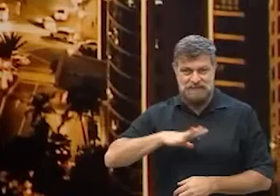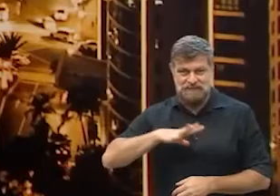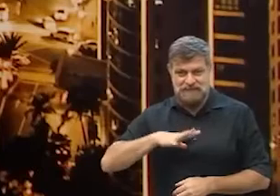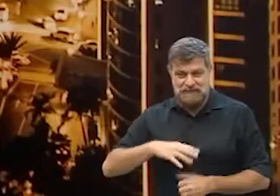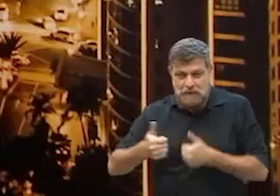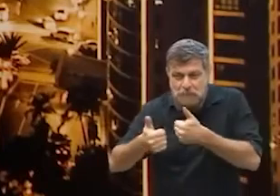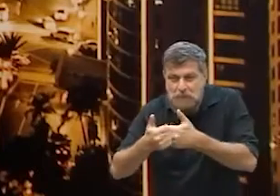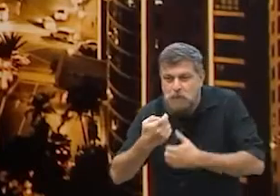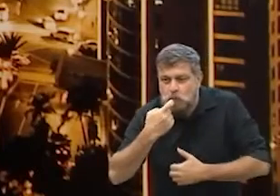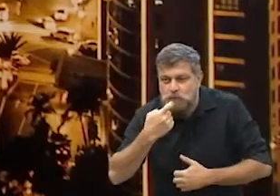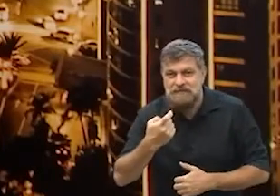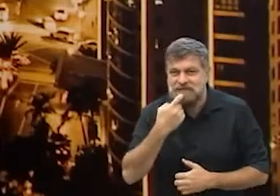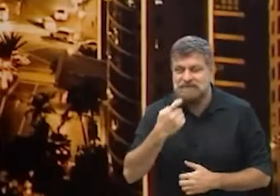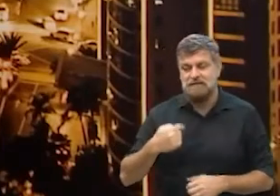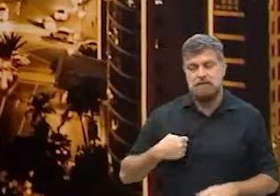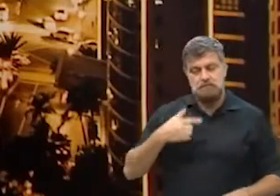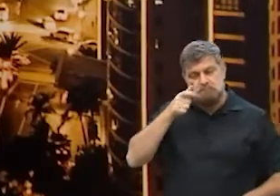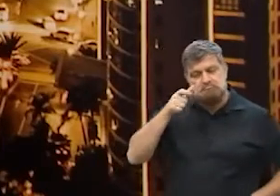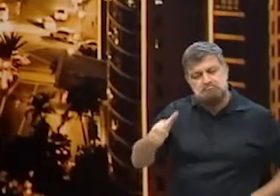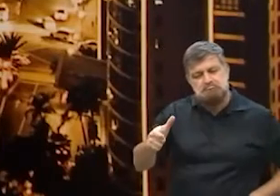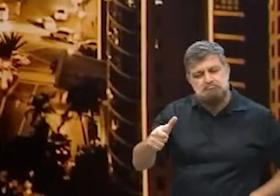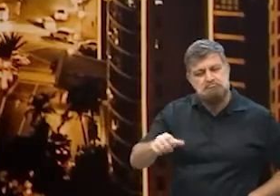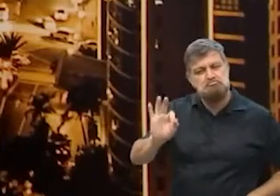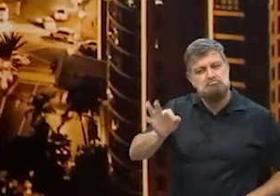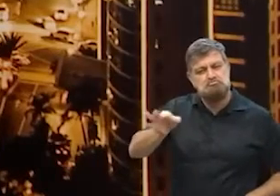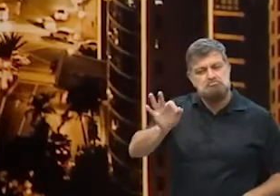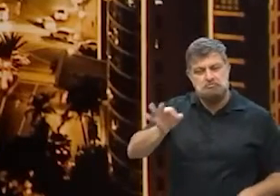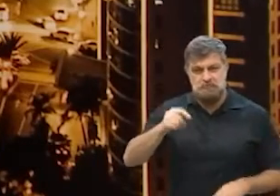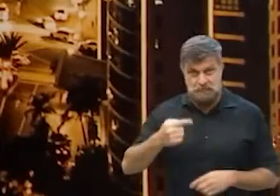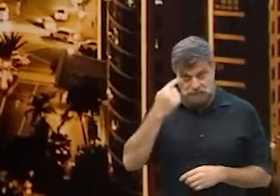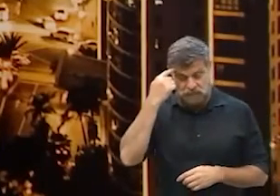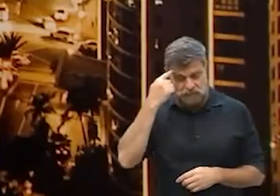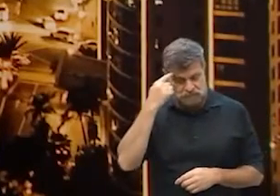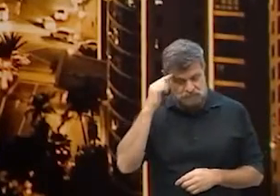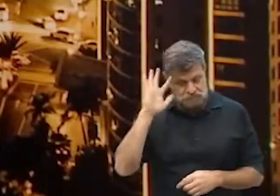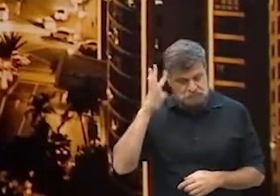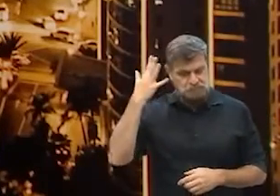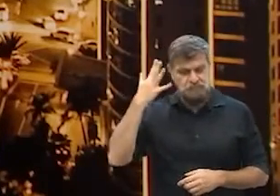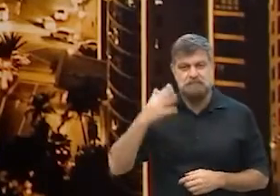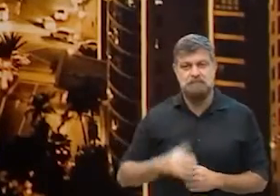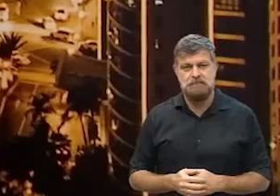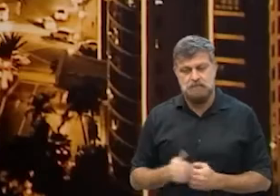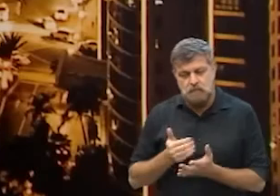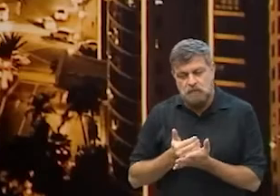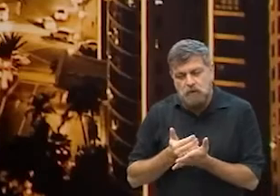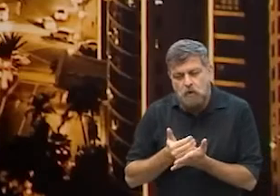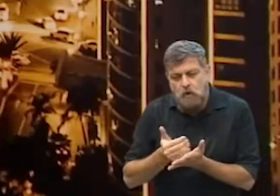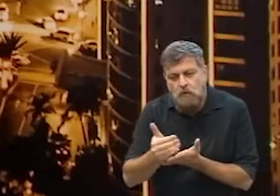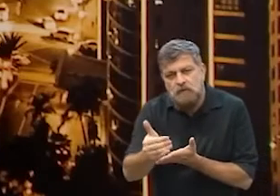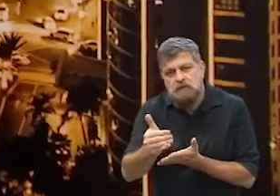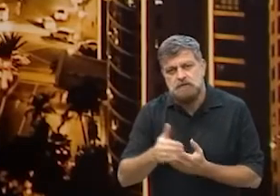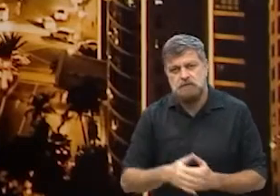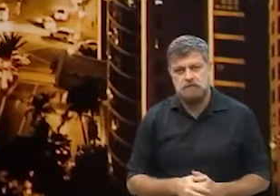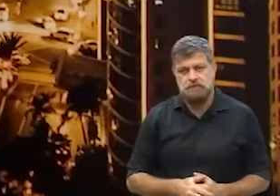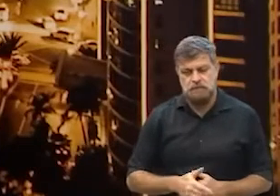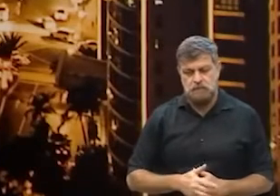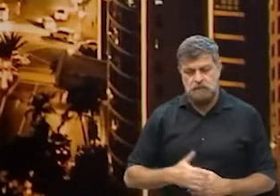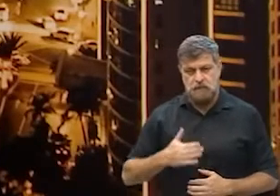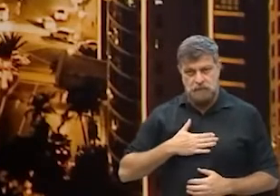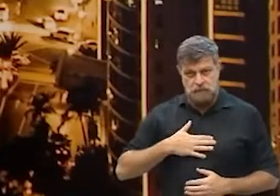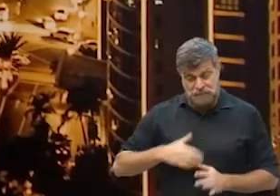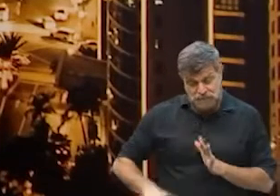metropolitana de Campinas, eu achei interessante. E eu falei, então vamos lá. A gente começou,